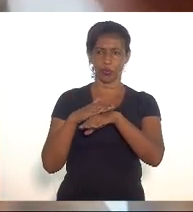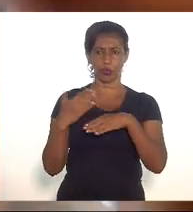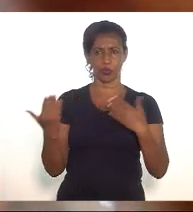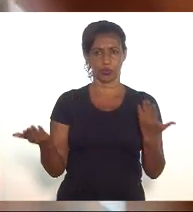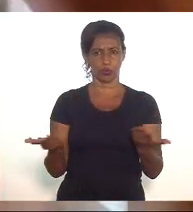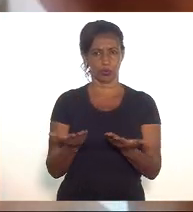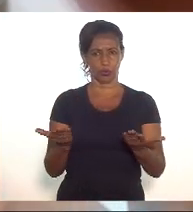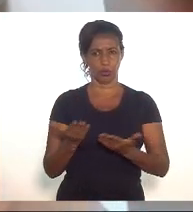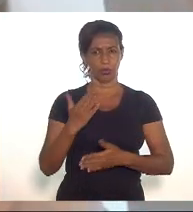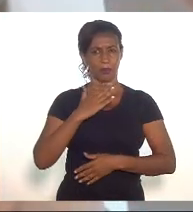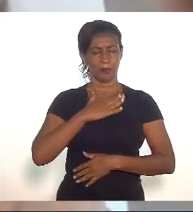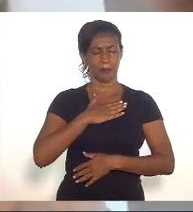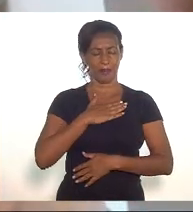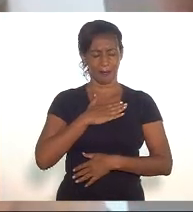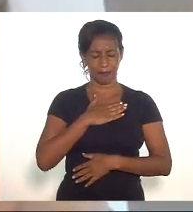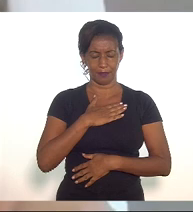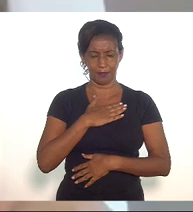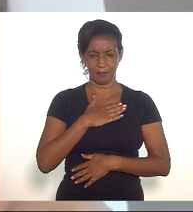para mim,